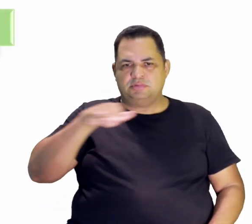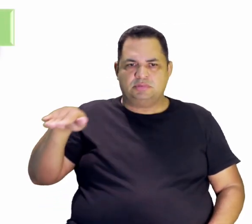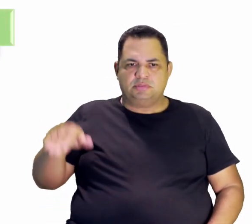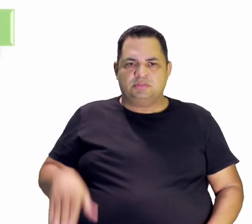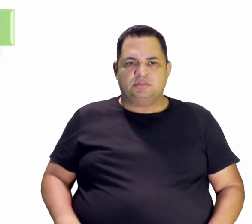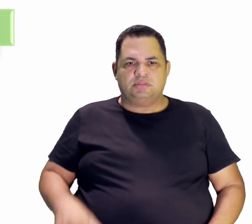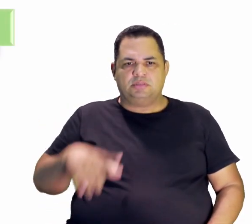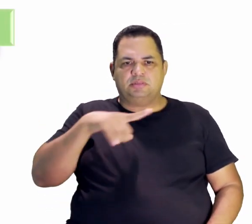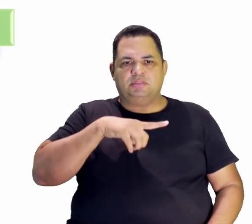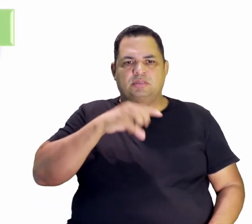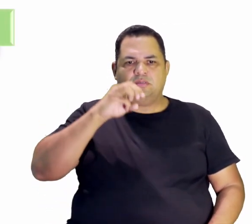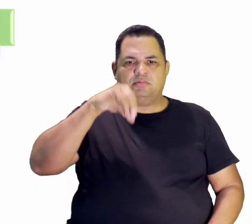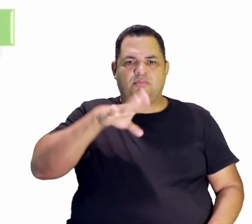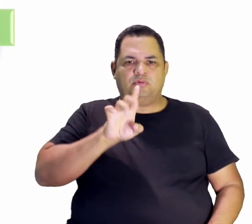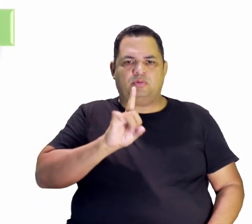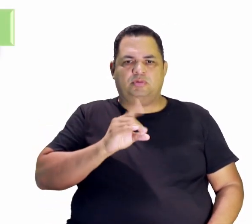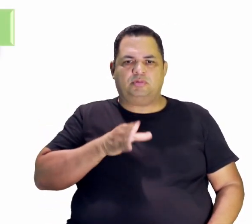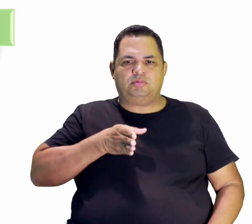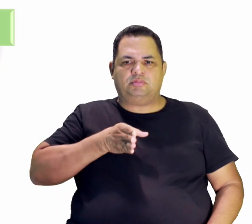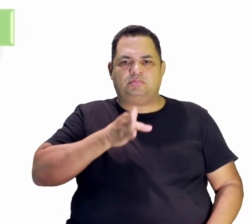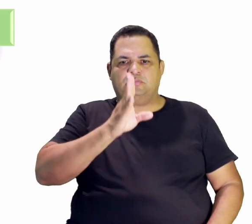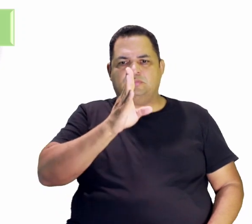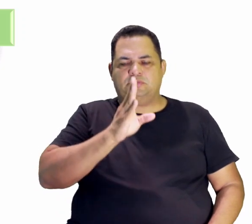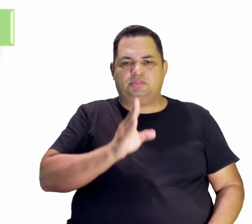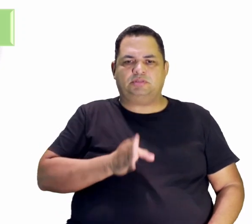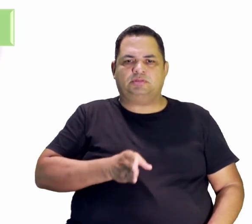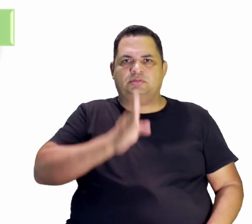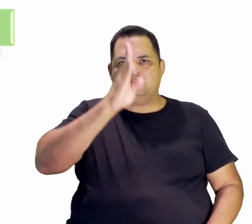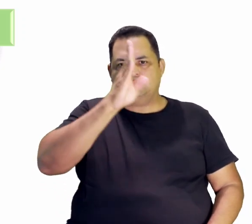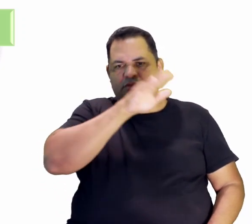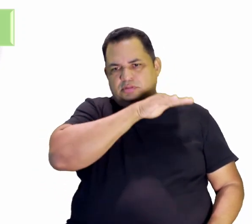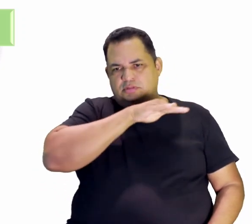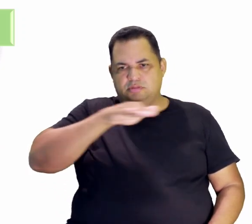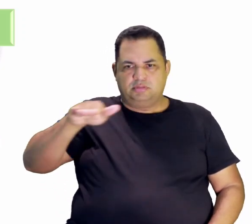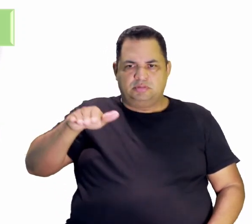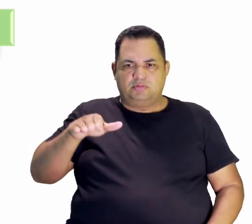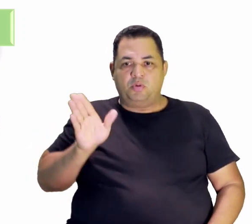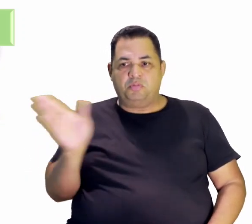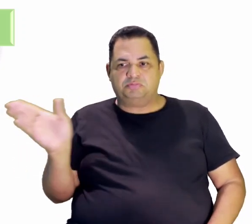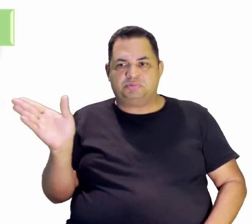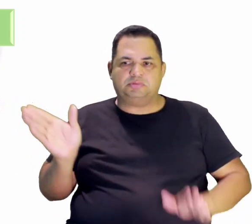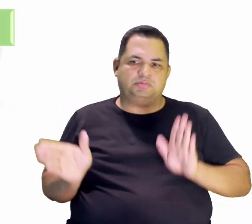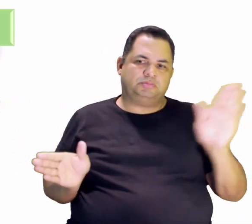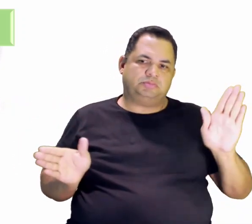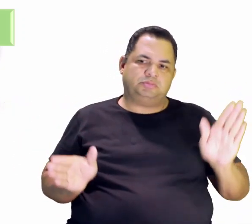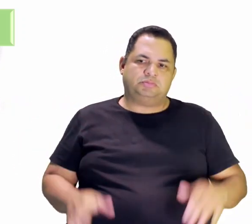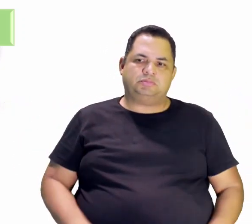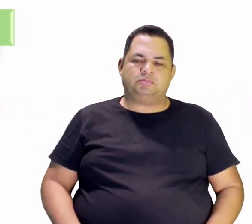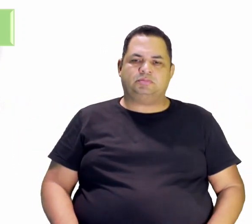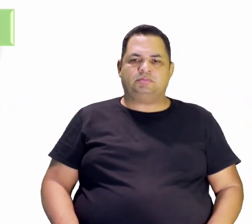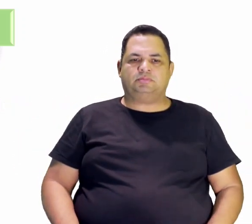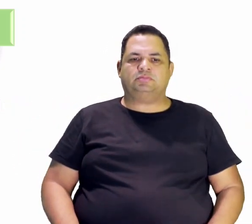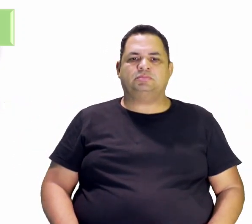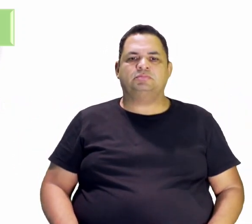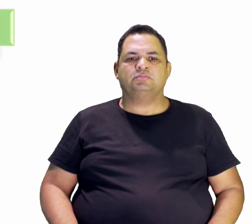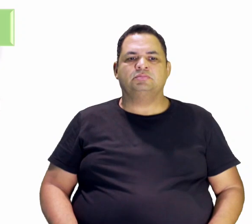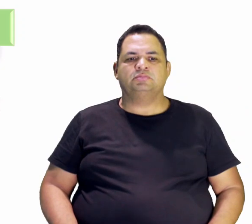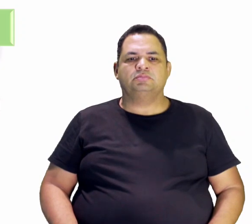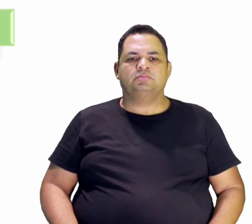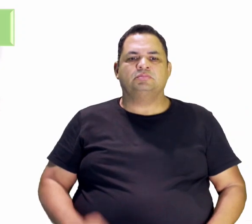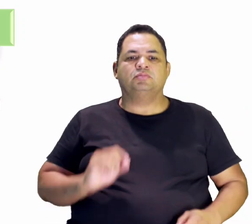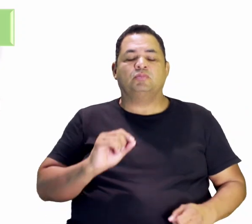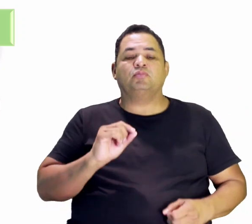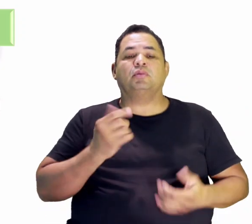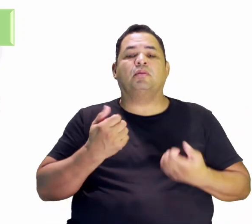Tem módulo, direção e sentido. Já vimos isso em outras aulas, né? O que a força é capaz